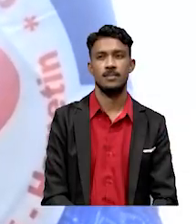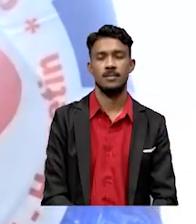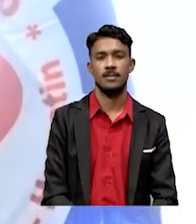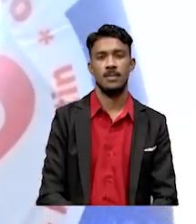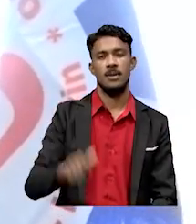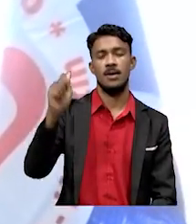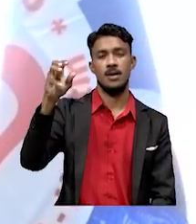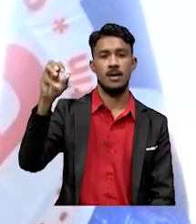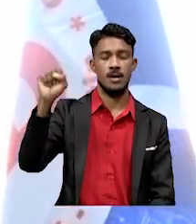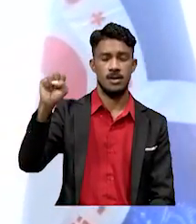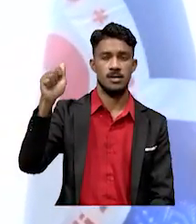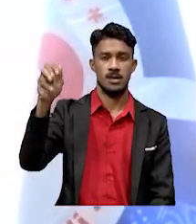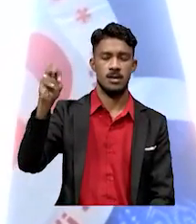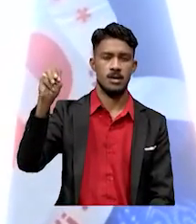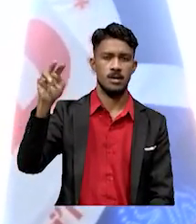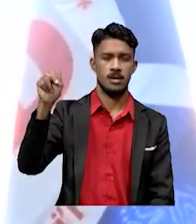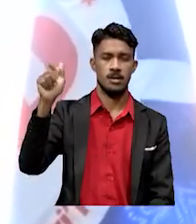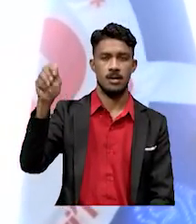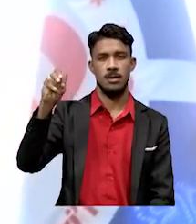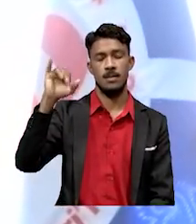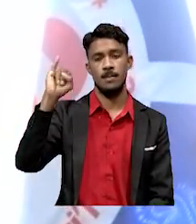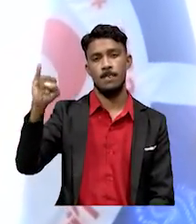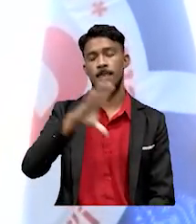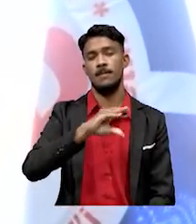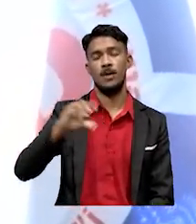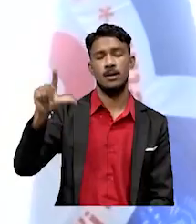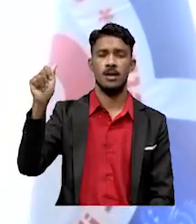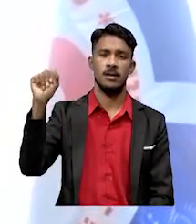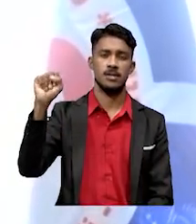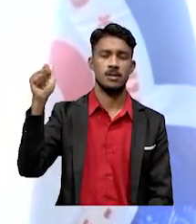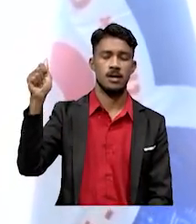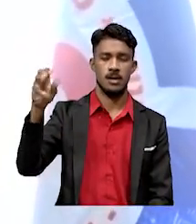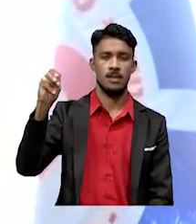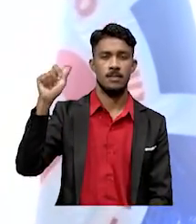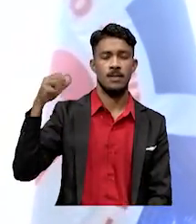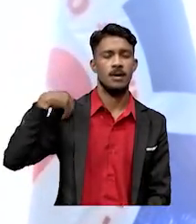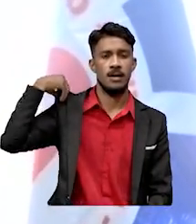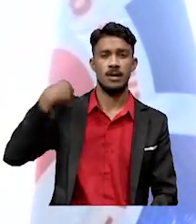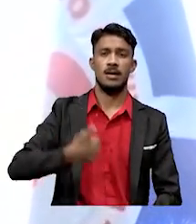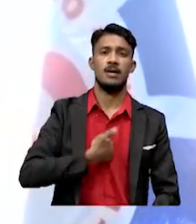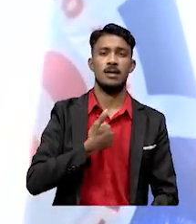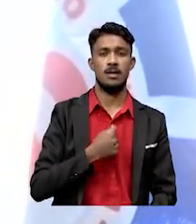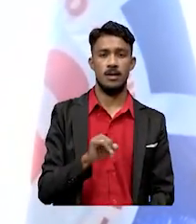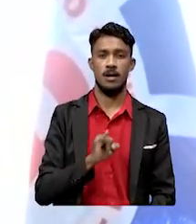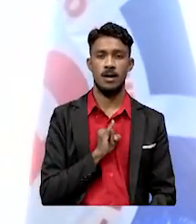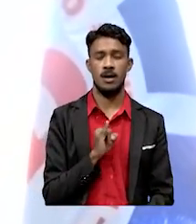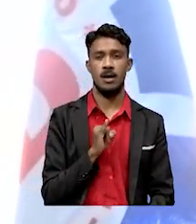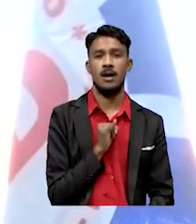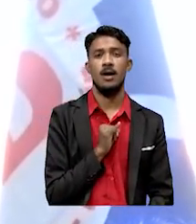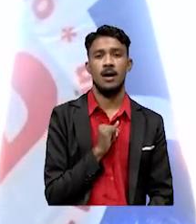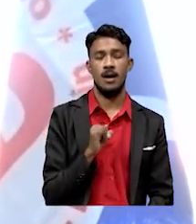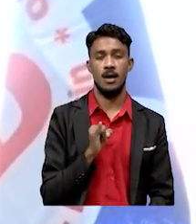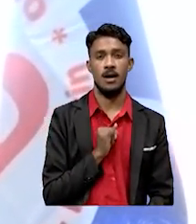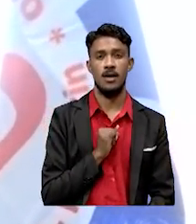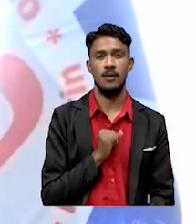Asanami lasama kandidatan kalau kandidatan oh ini asanami kan au retira